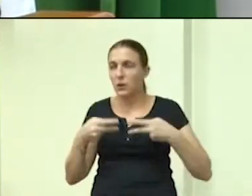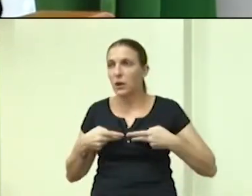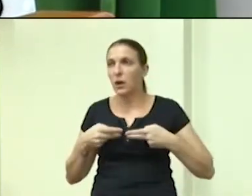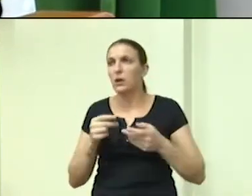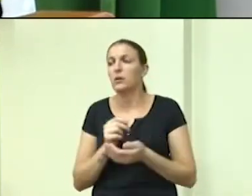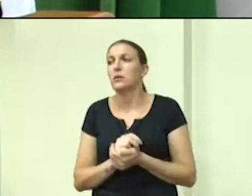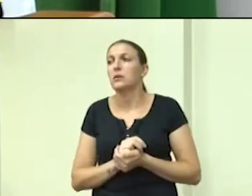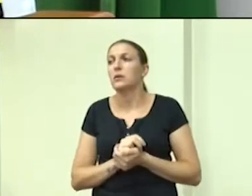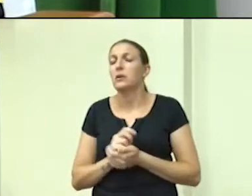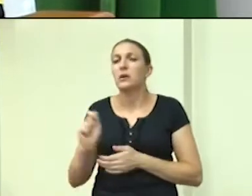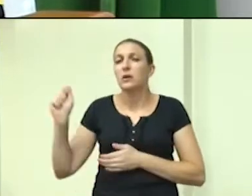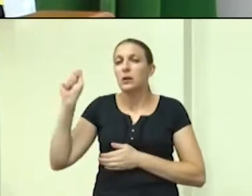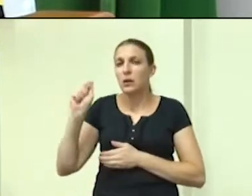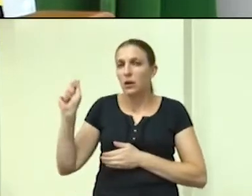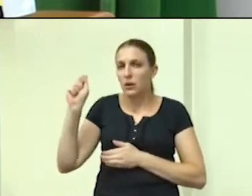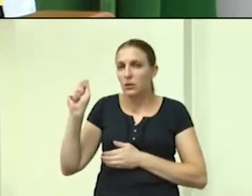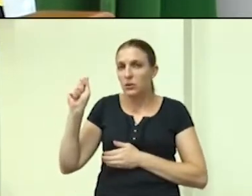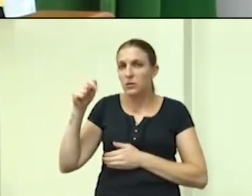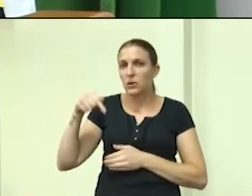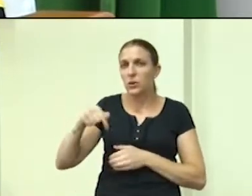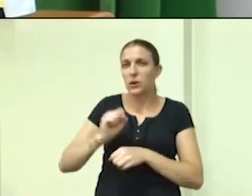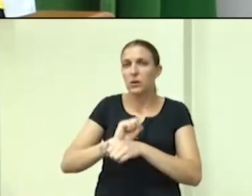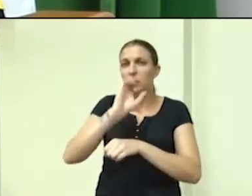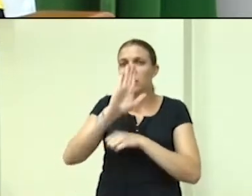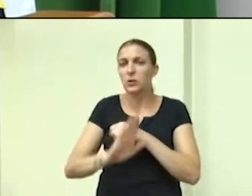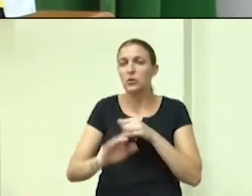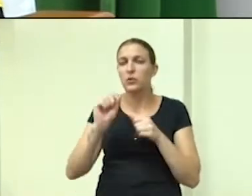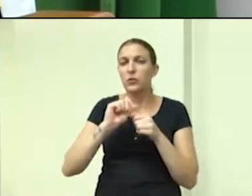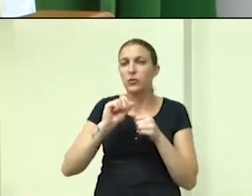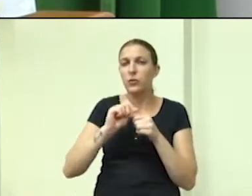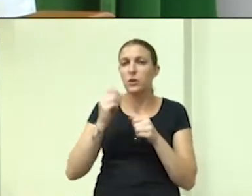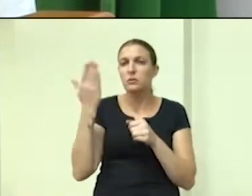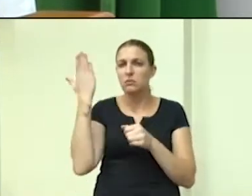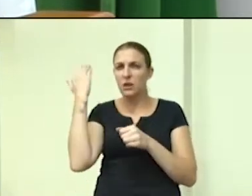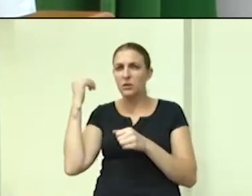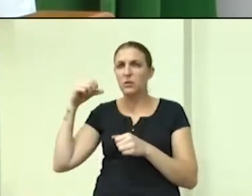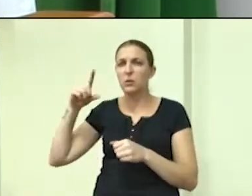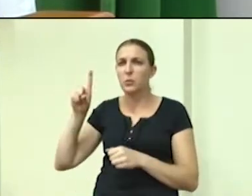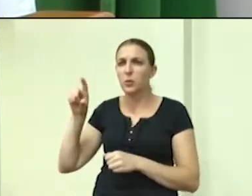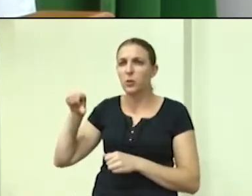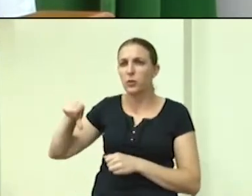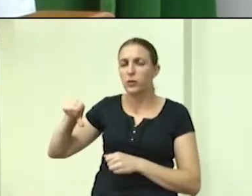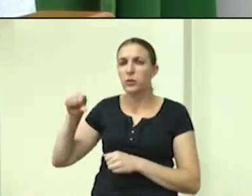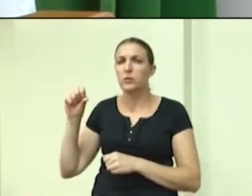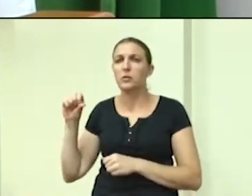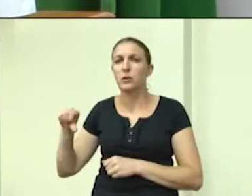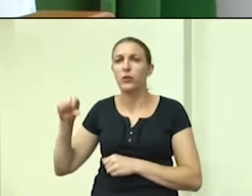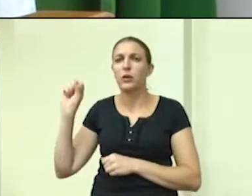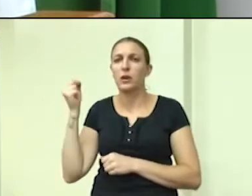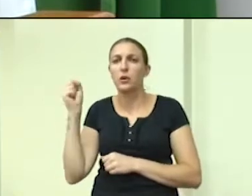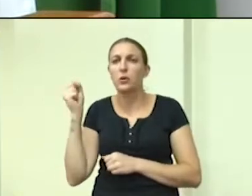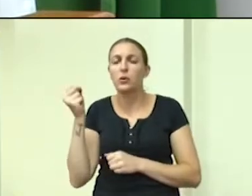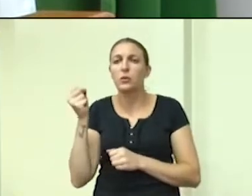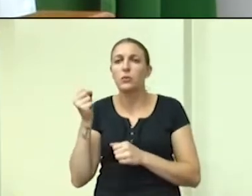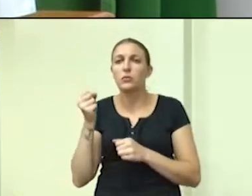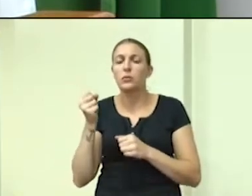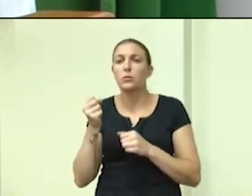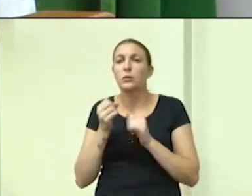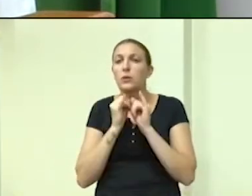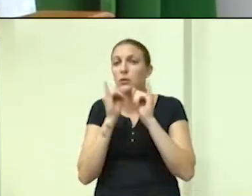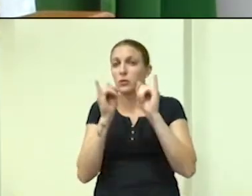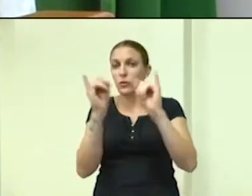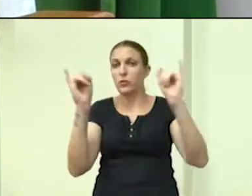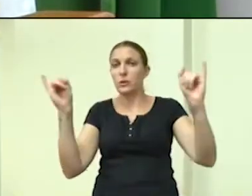Bahia, desenvolve desde 1998 um importante trabalho de preservação e difusão dessa linda cultura no município de